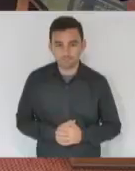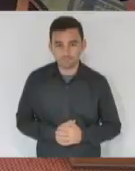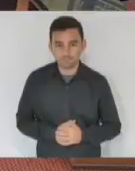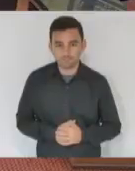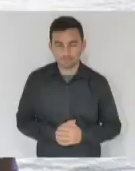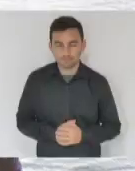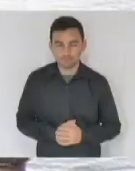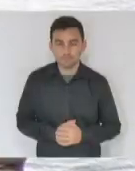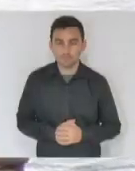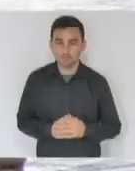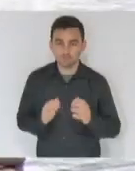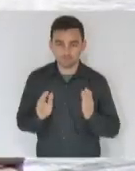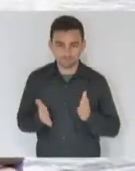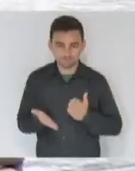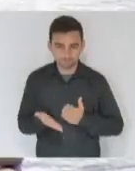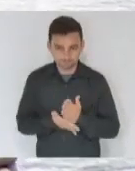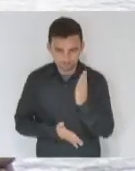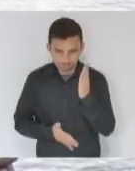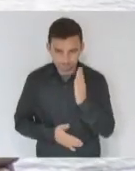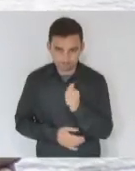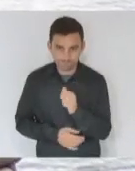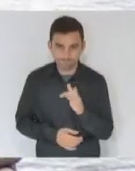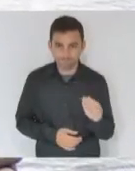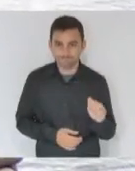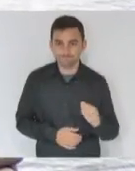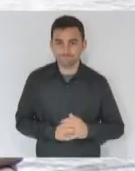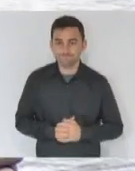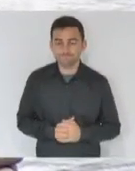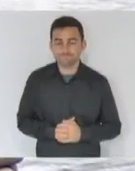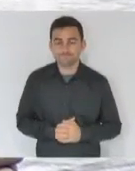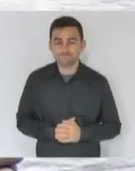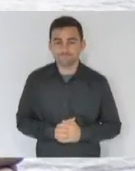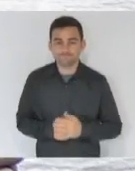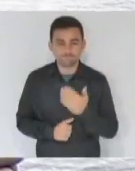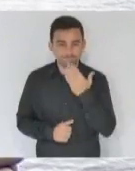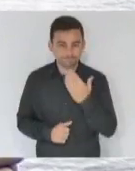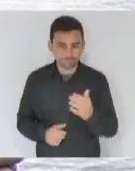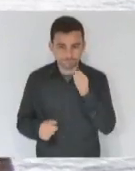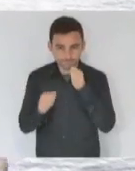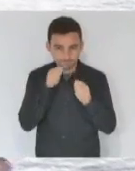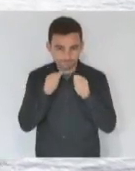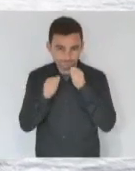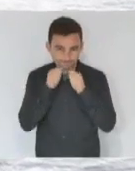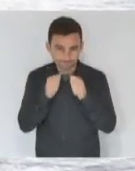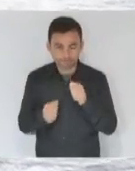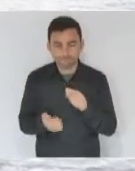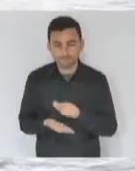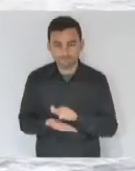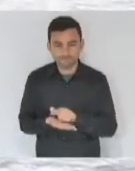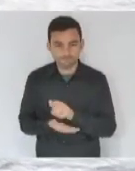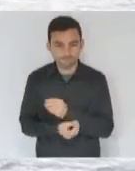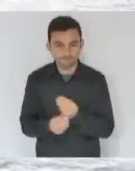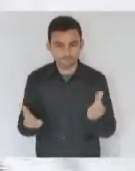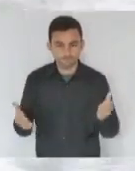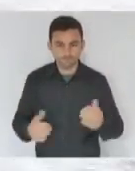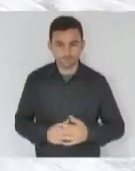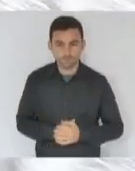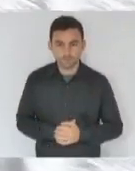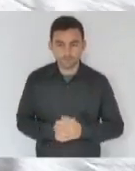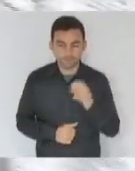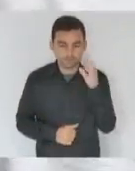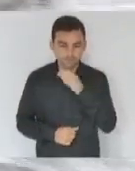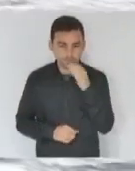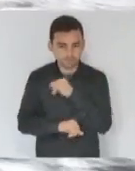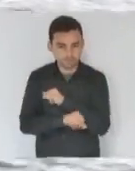Dou por aprovada a ata que acaba de ser lida. Solicito assessoria para que proceda à distribuição do expediente. Breves